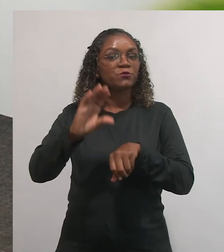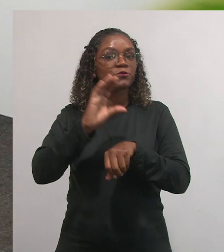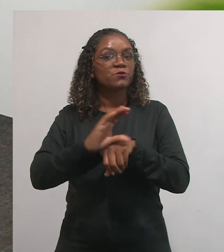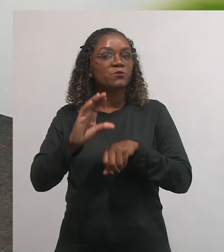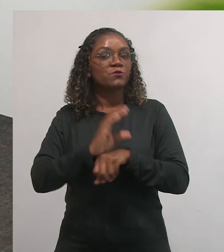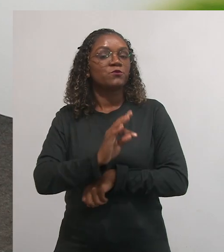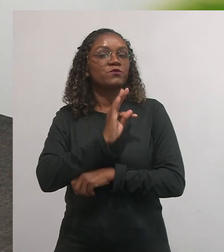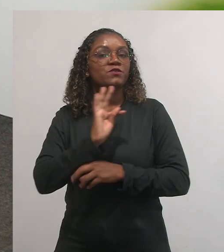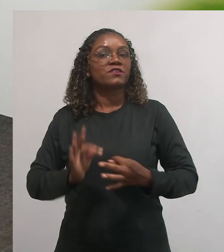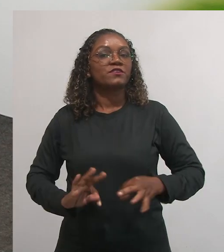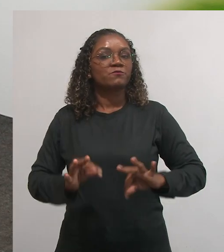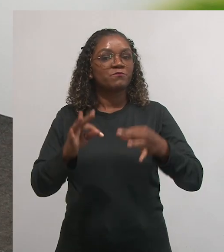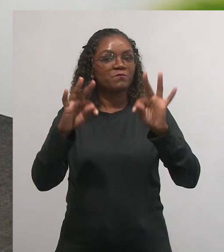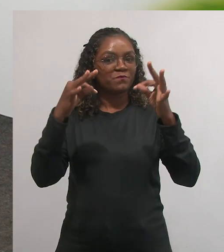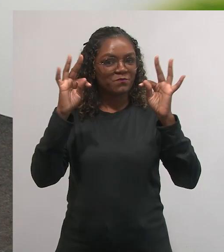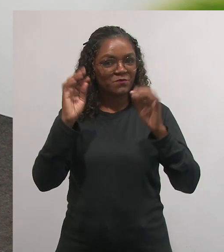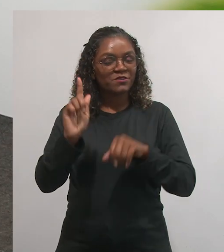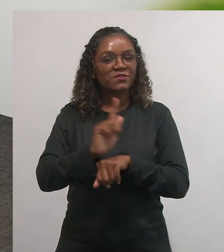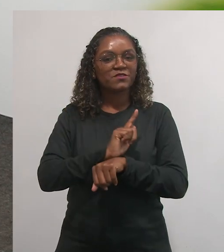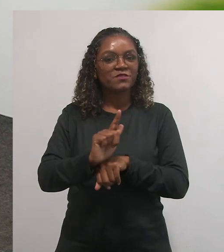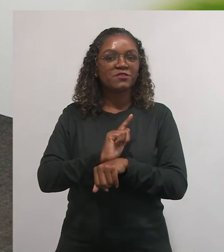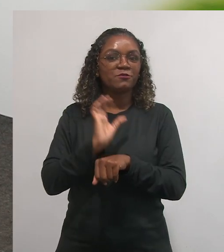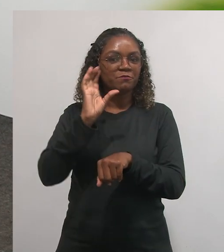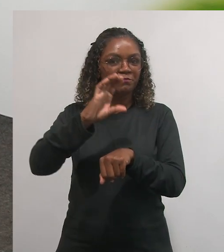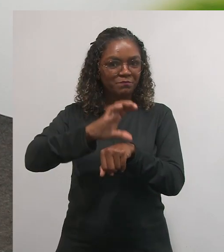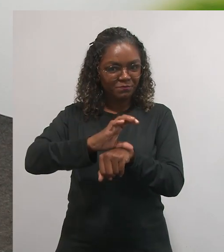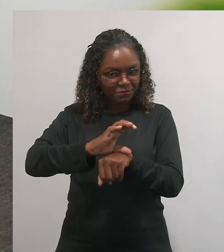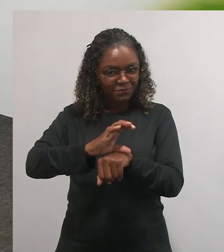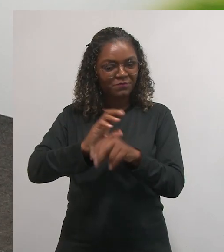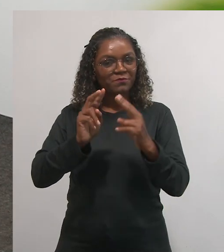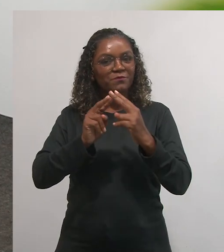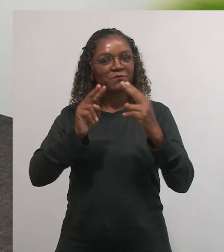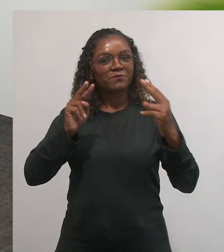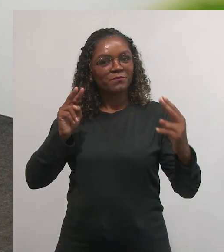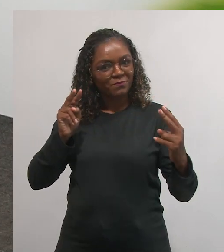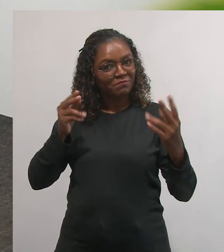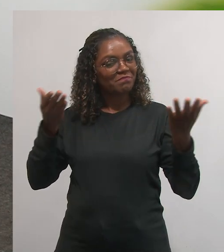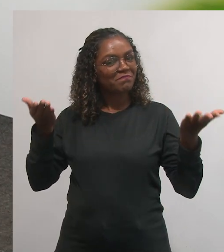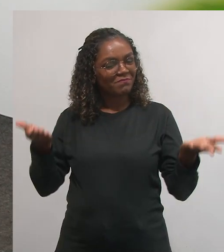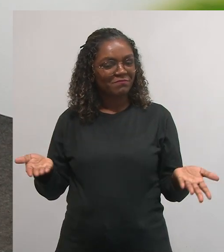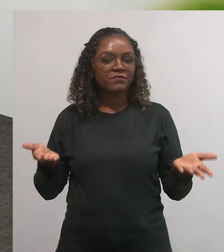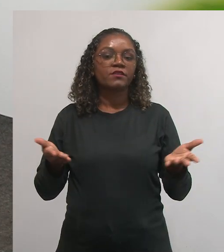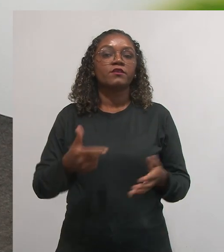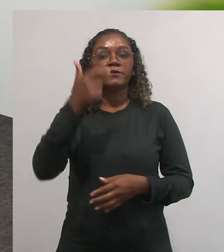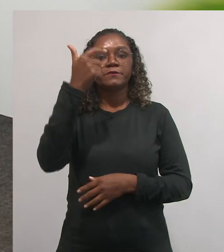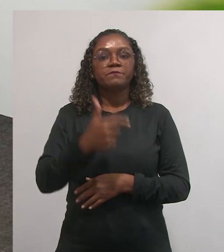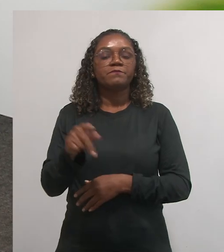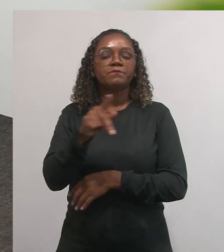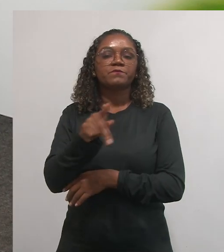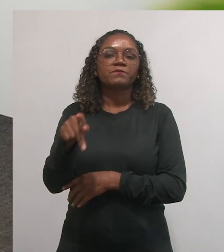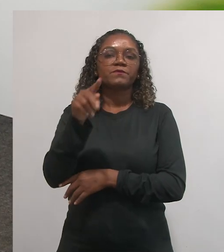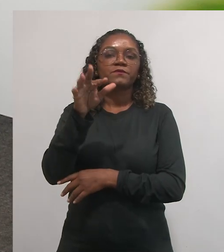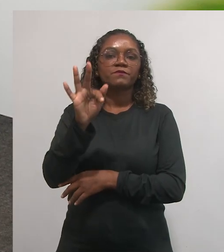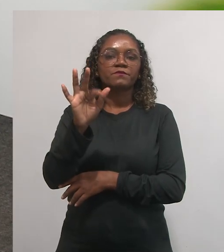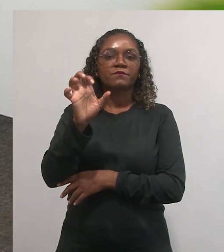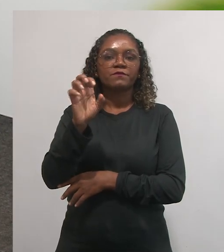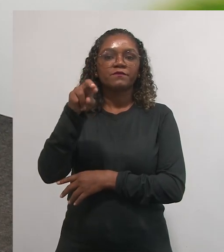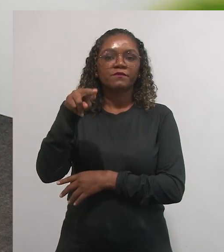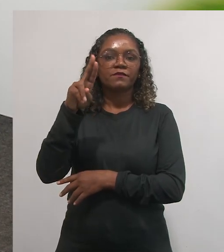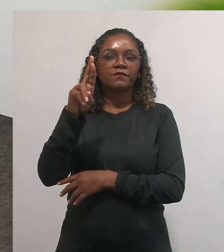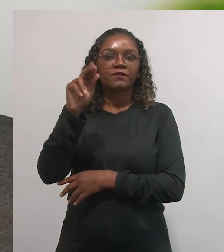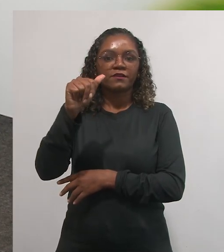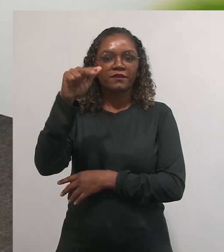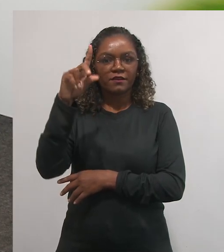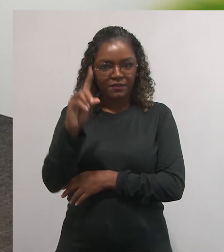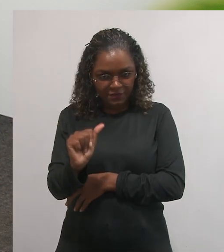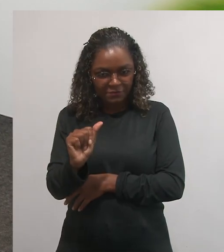curso de tecnologia em gestão comercial EAD bom eu sou a professora Fernanda Amaral e